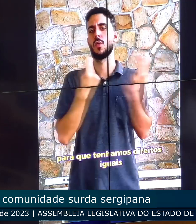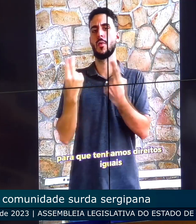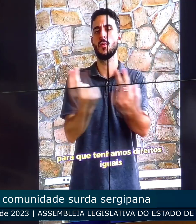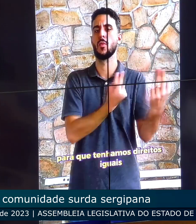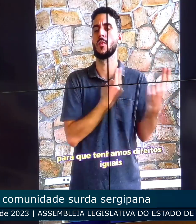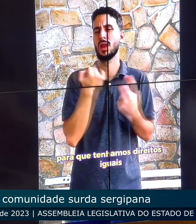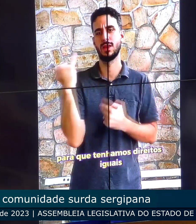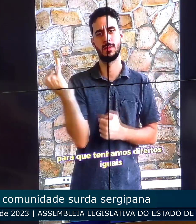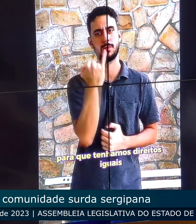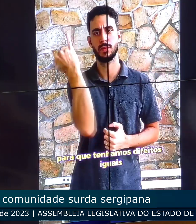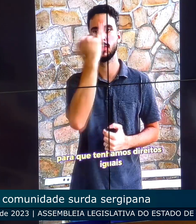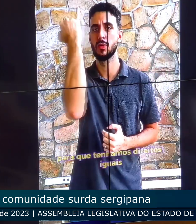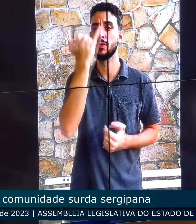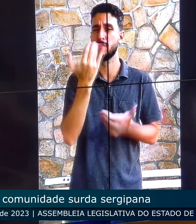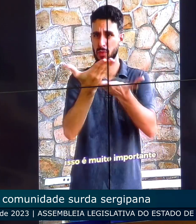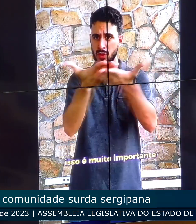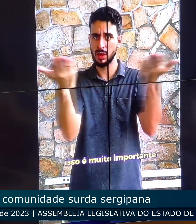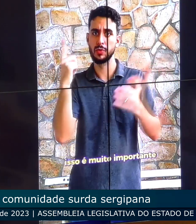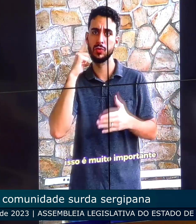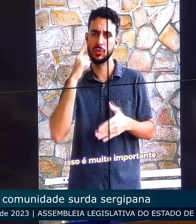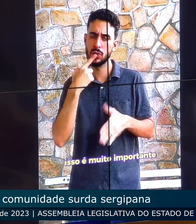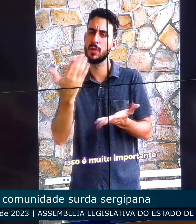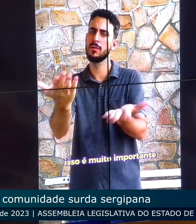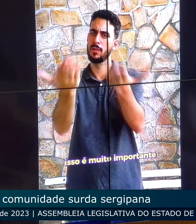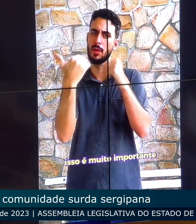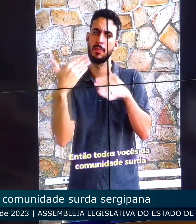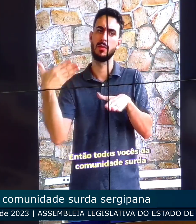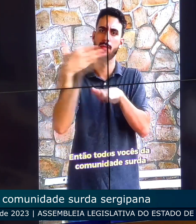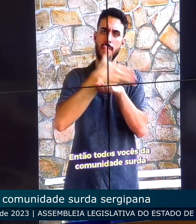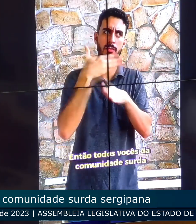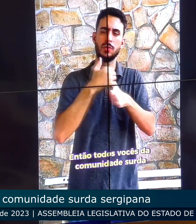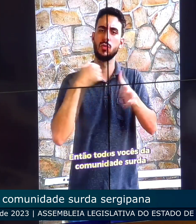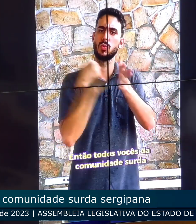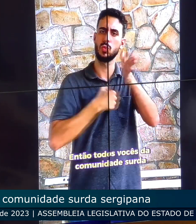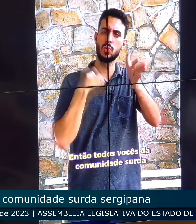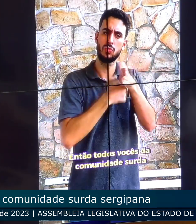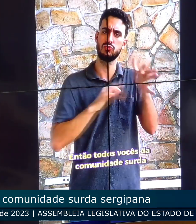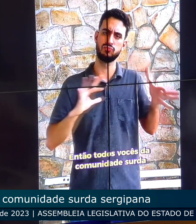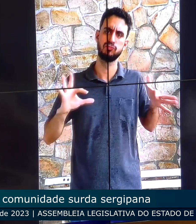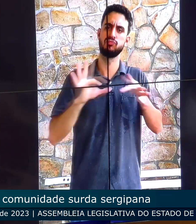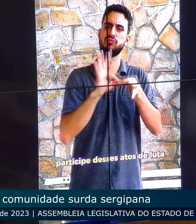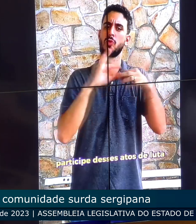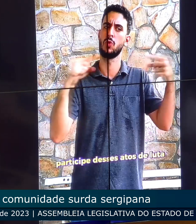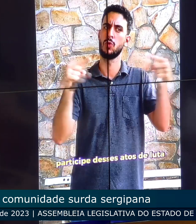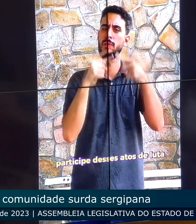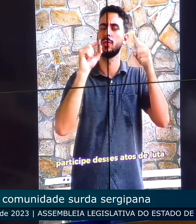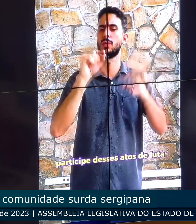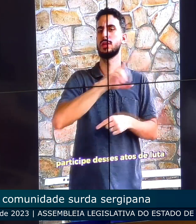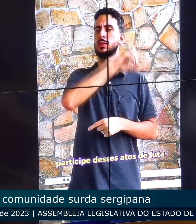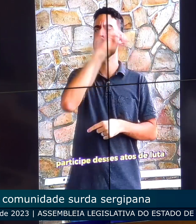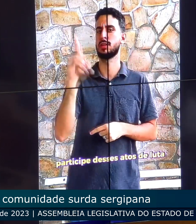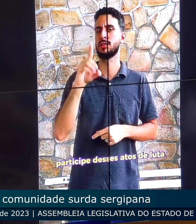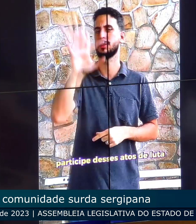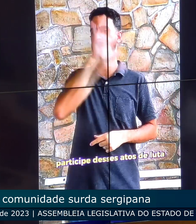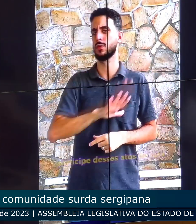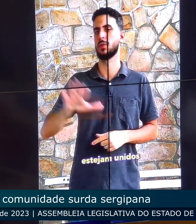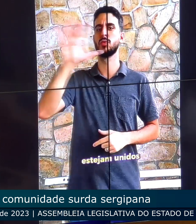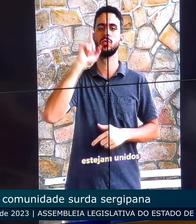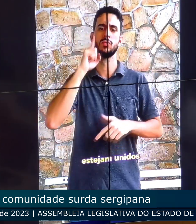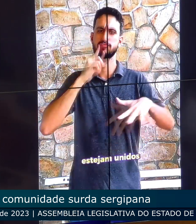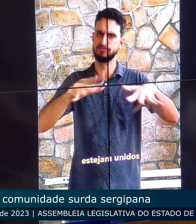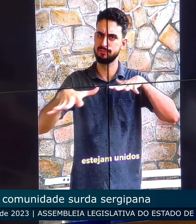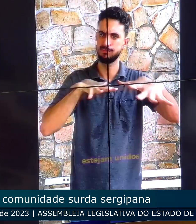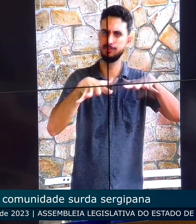tenhamos direitos iguais. Isso é muito importante. Então, todos vocês da comunidade surda, participe desses atos de luta,